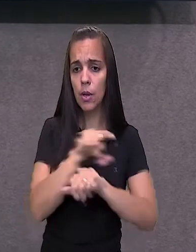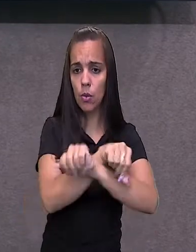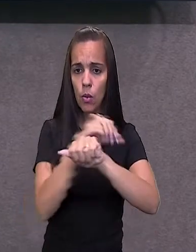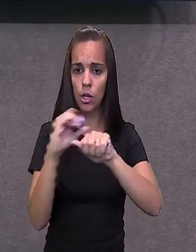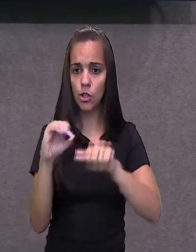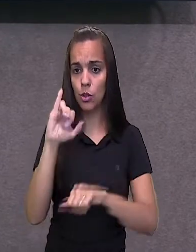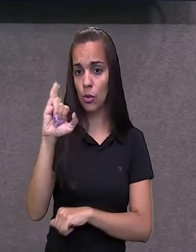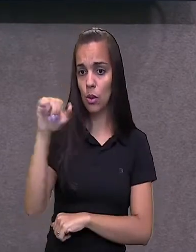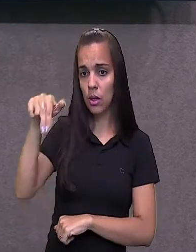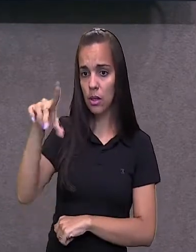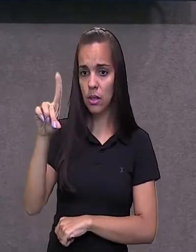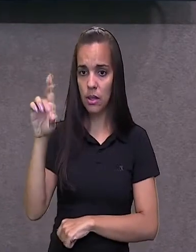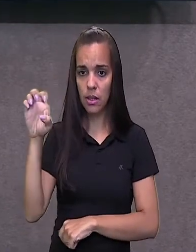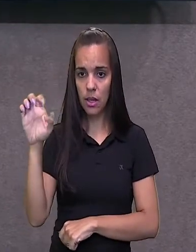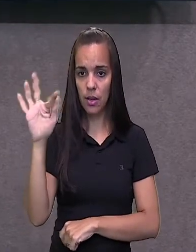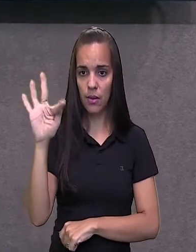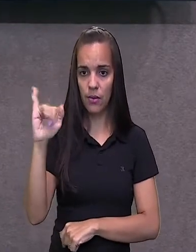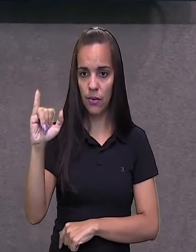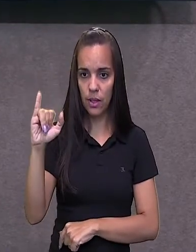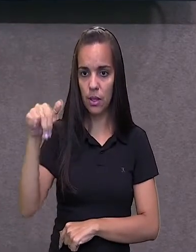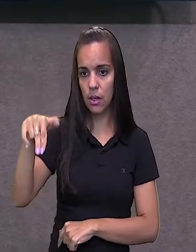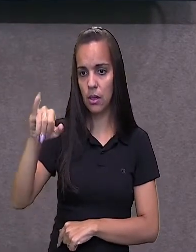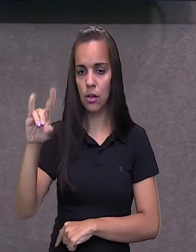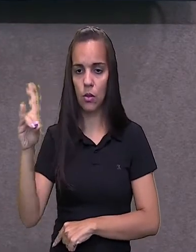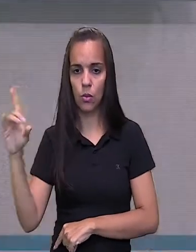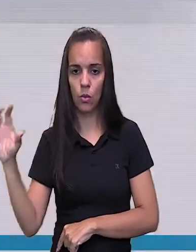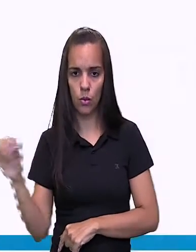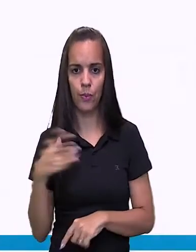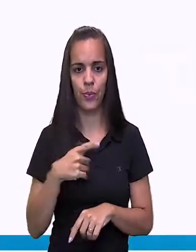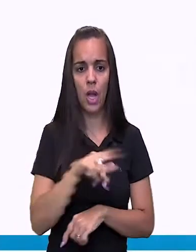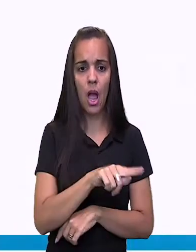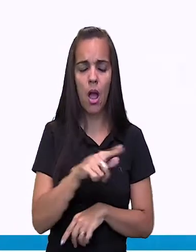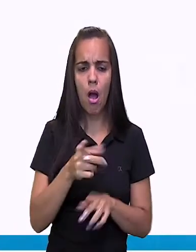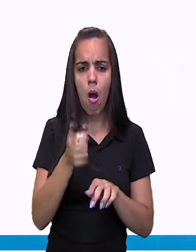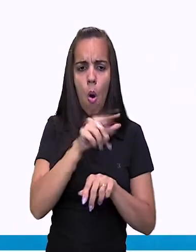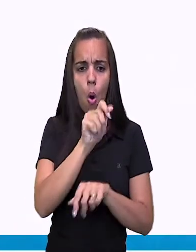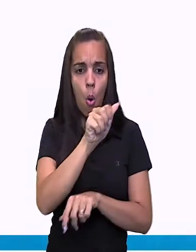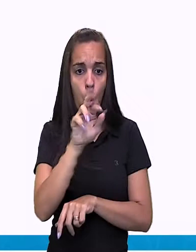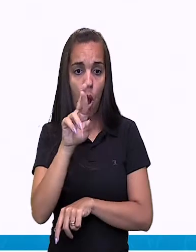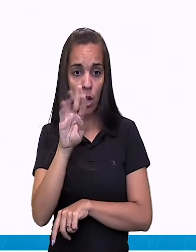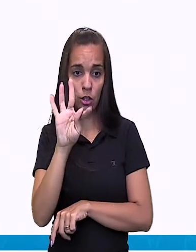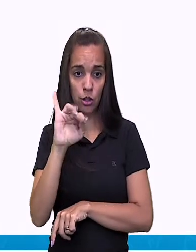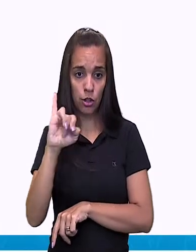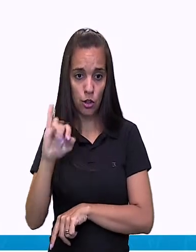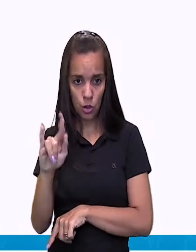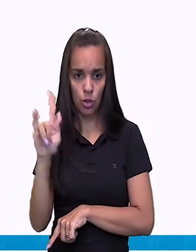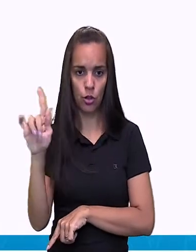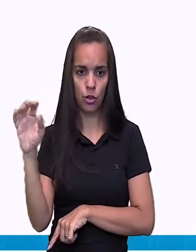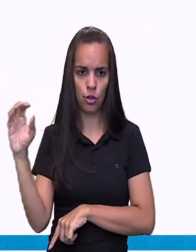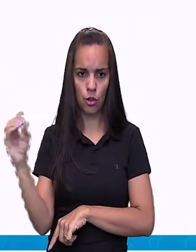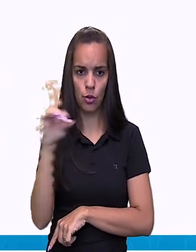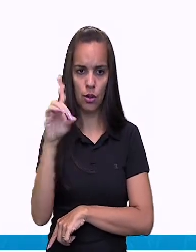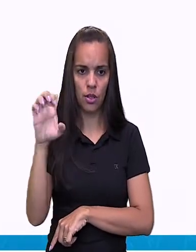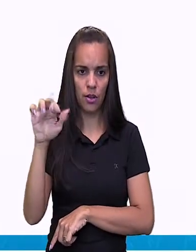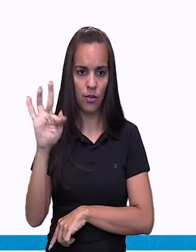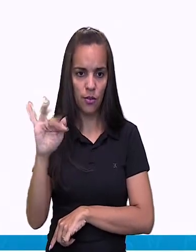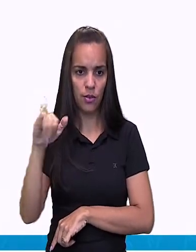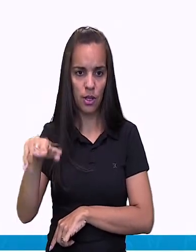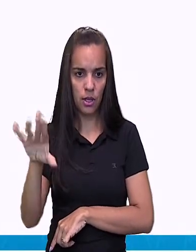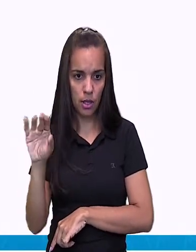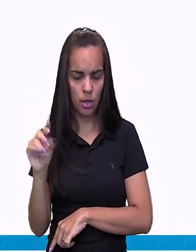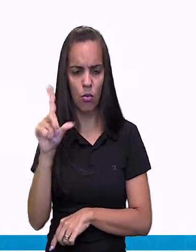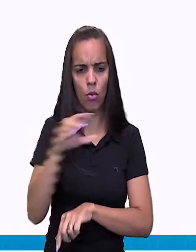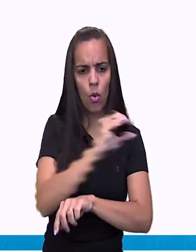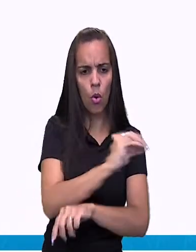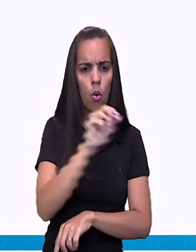indefinido. E as palavras que vão representar. Olha só, poucas palavras, não é mesmo? Então, artigo definido eu